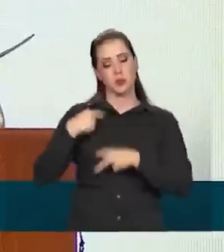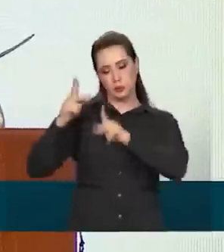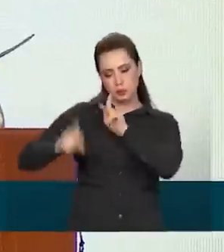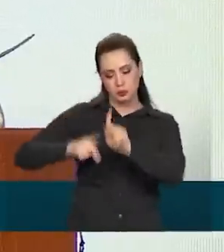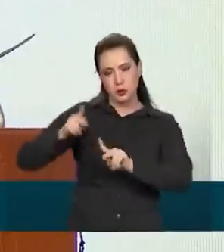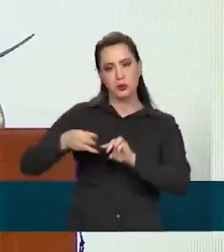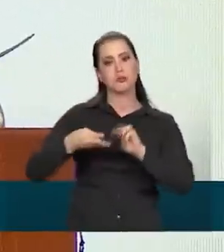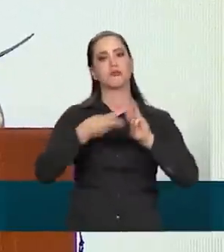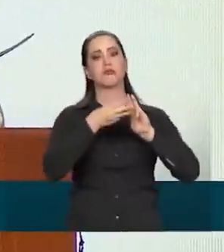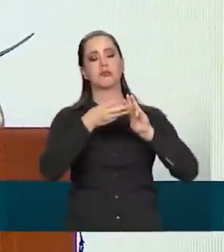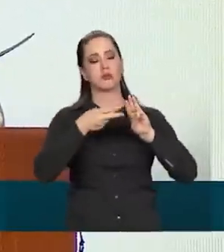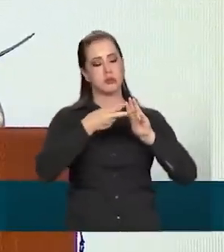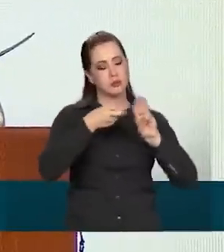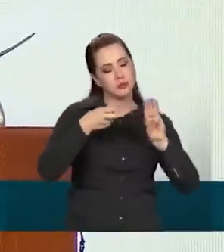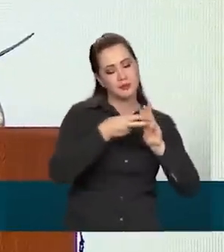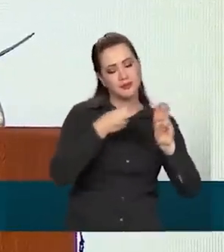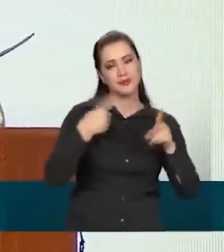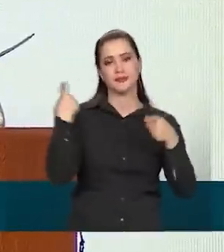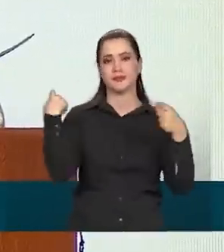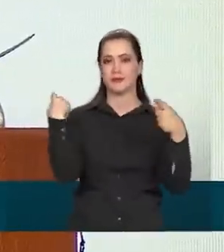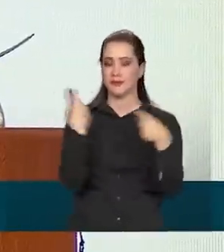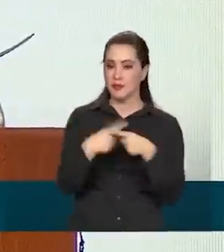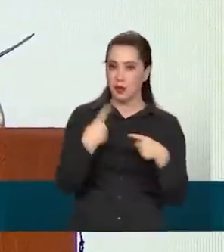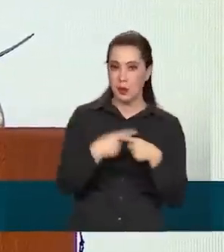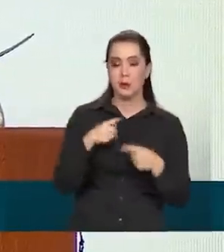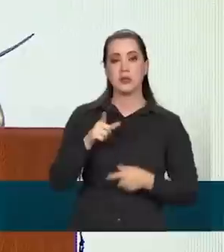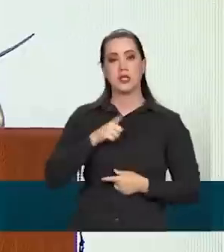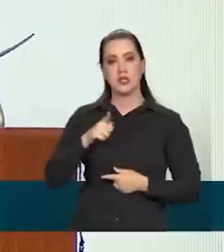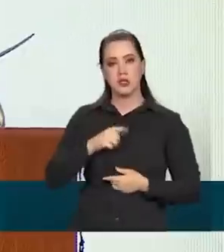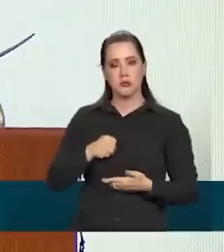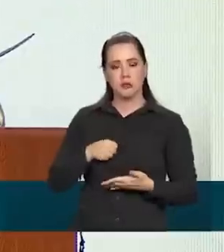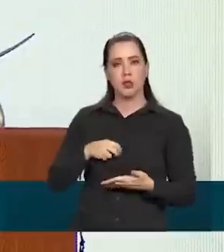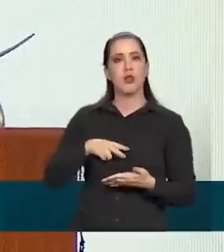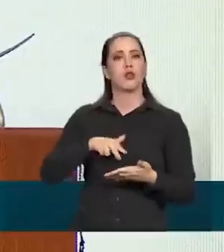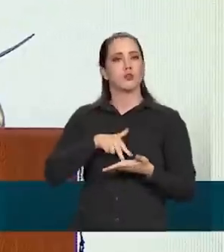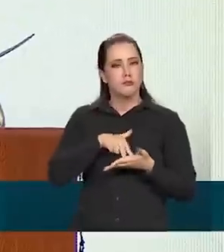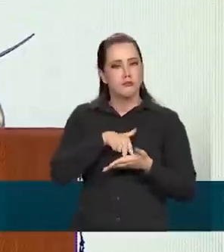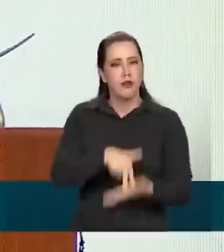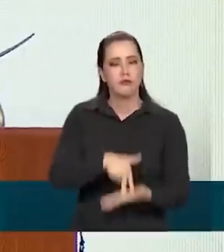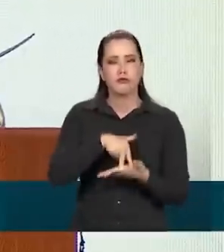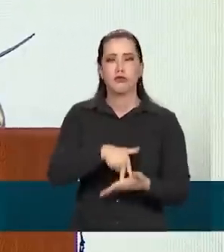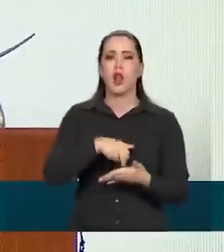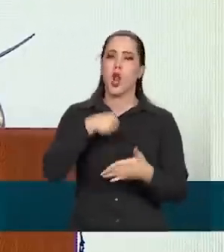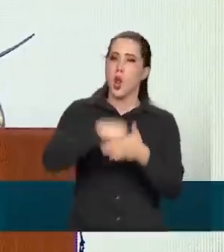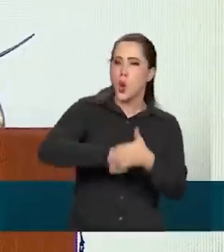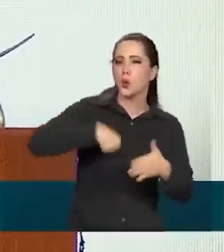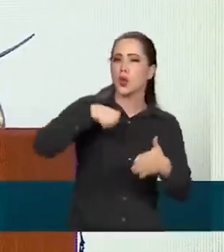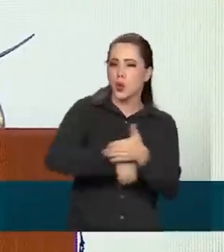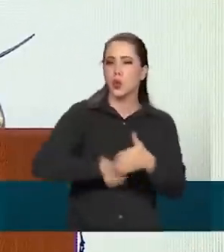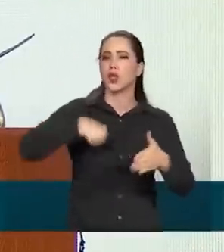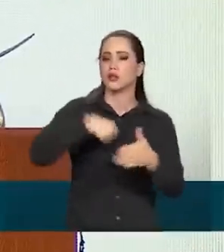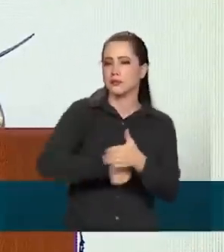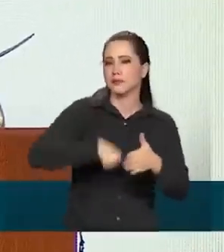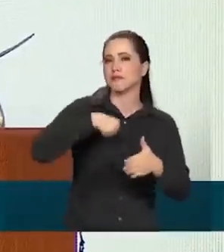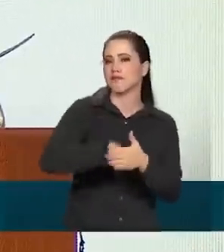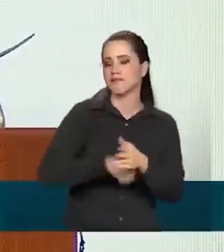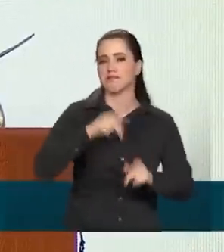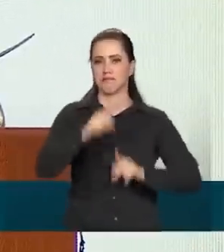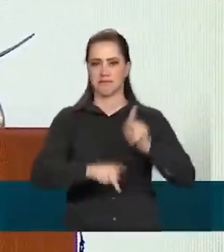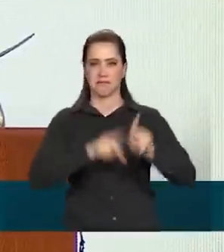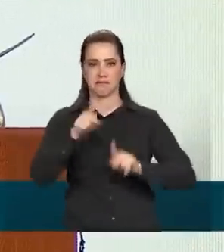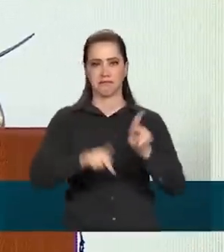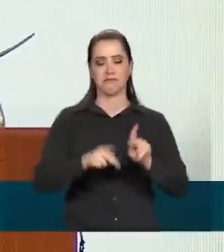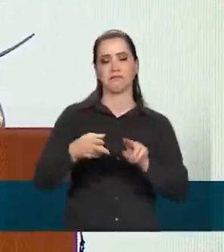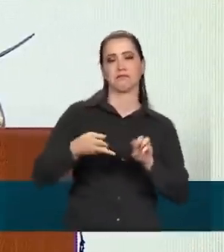Guajajara Tenterá. É graças a essa resistência secular da luta dos povos indígenas